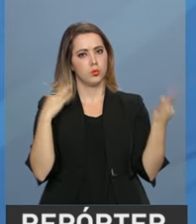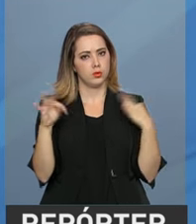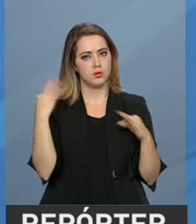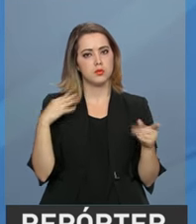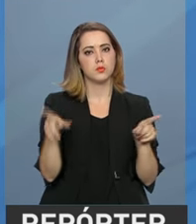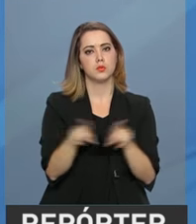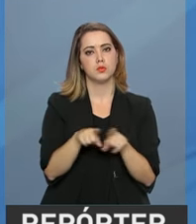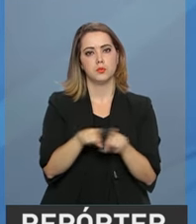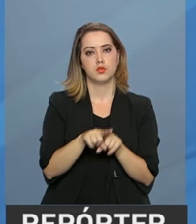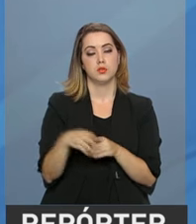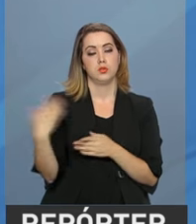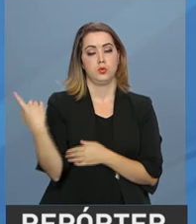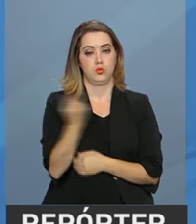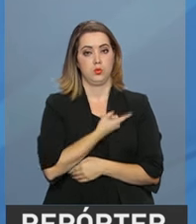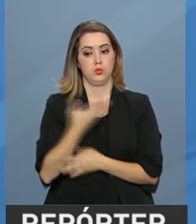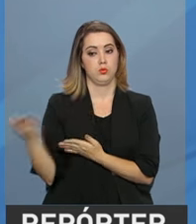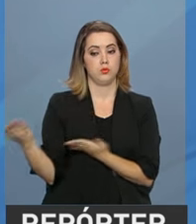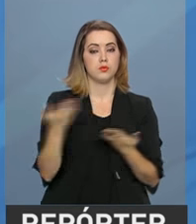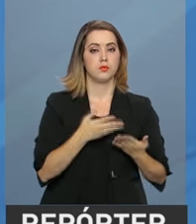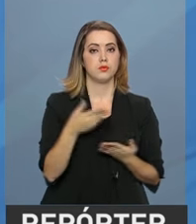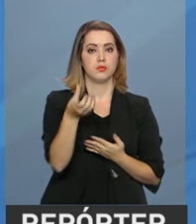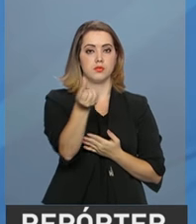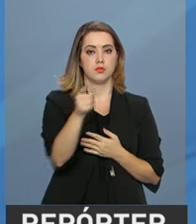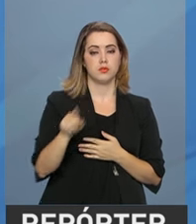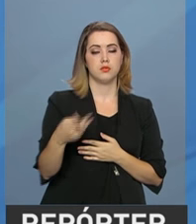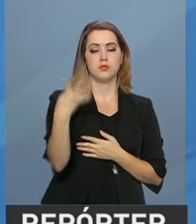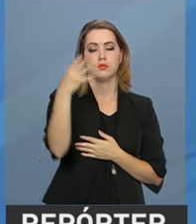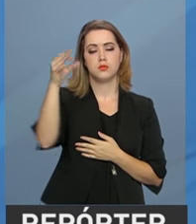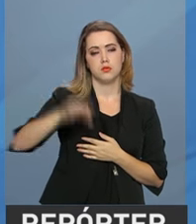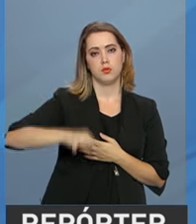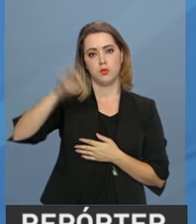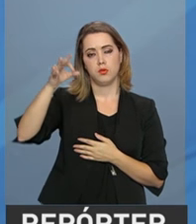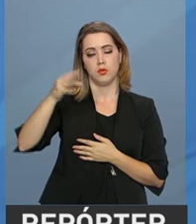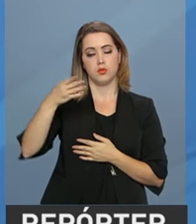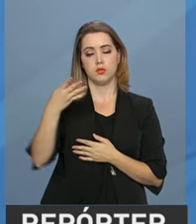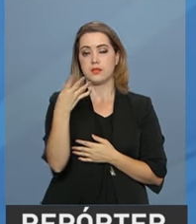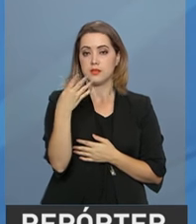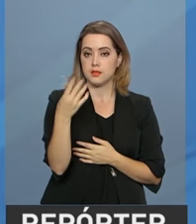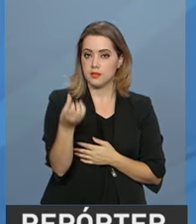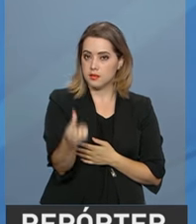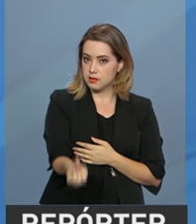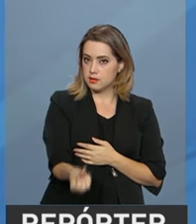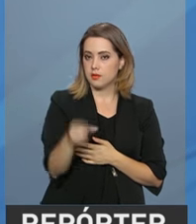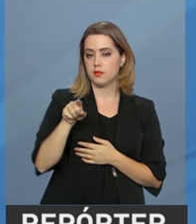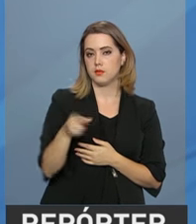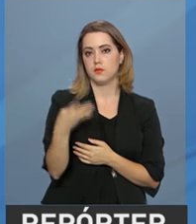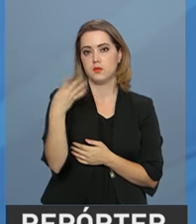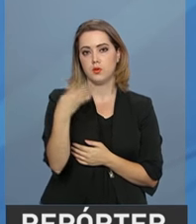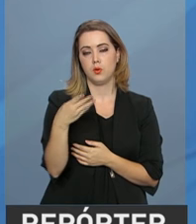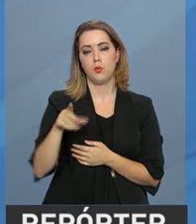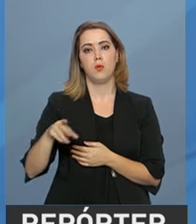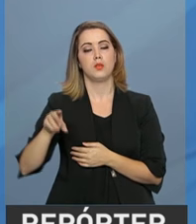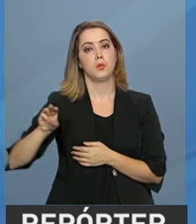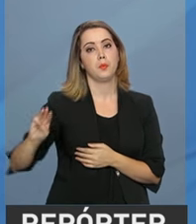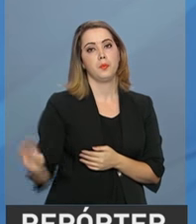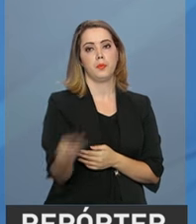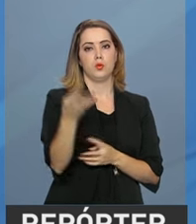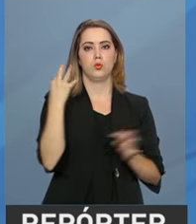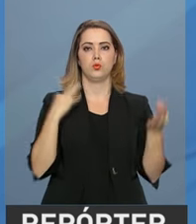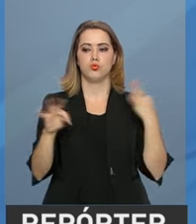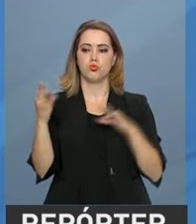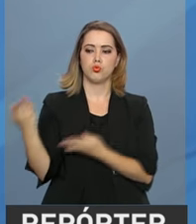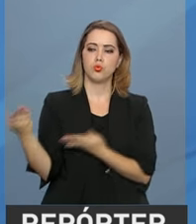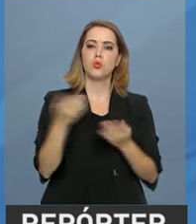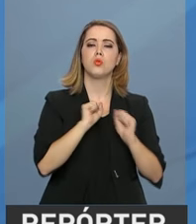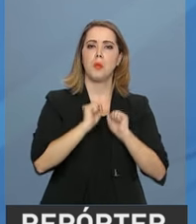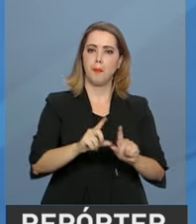uma média anual de 6,4 milhões de turistas internacionais e não falta capacidade para dobrarmos esse